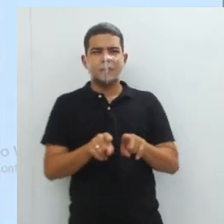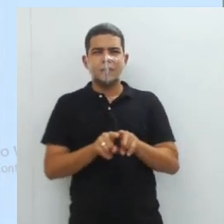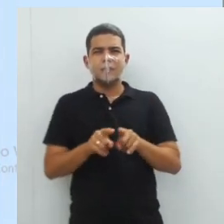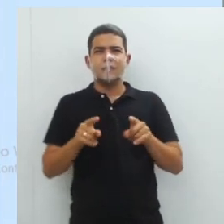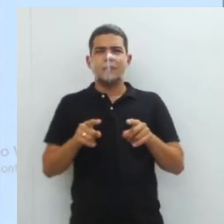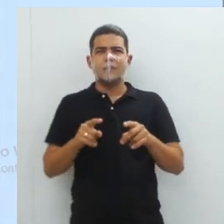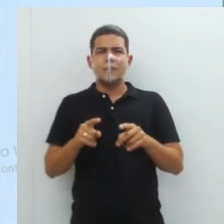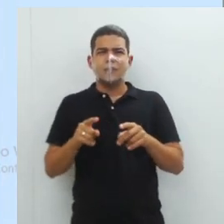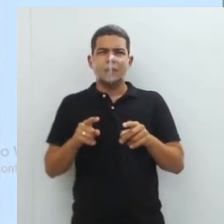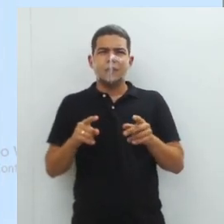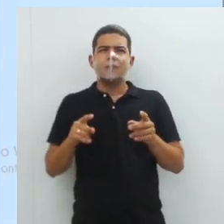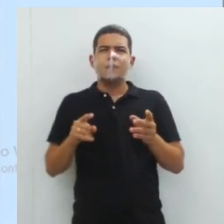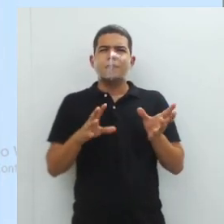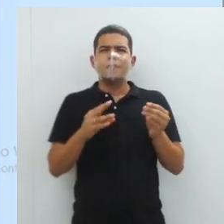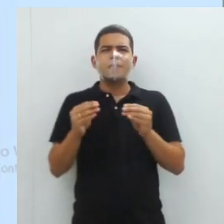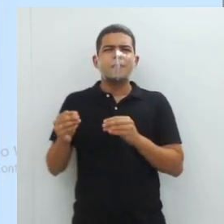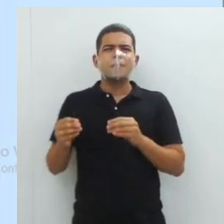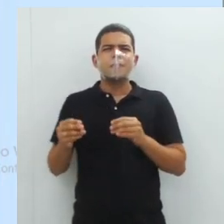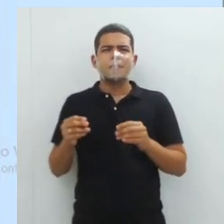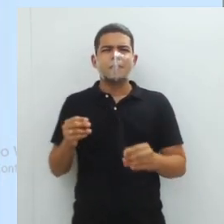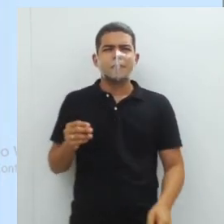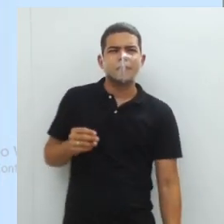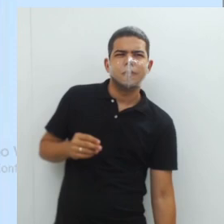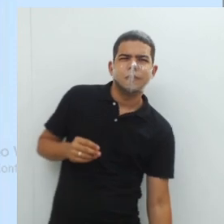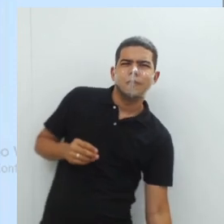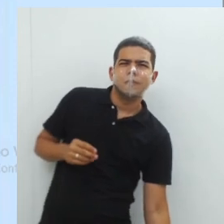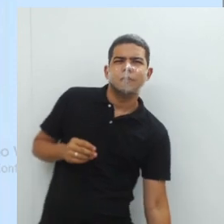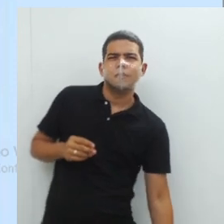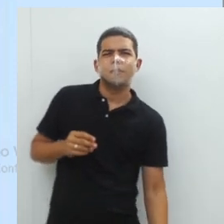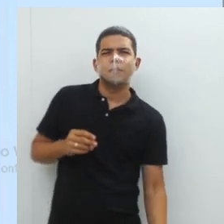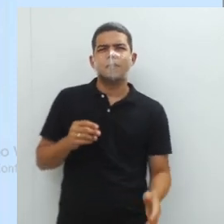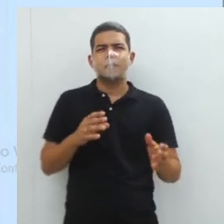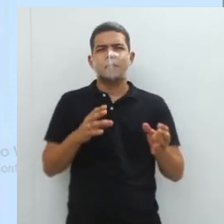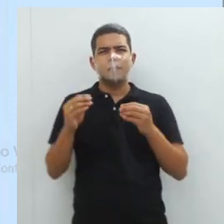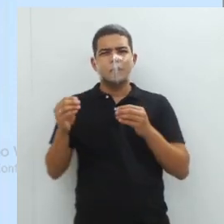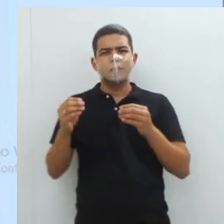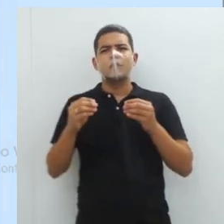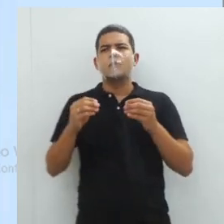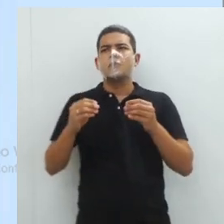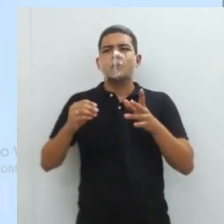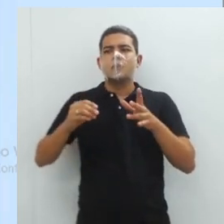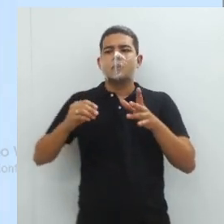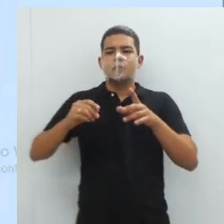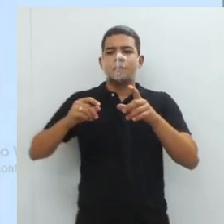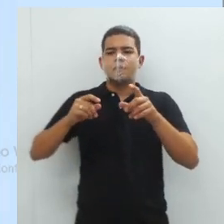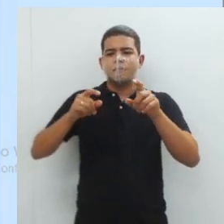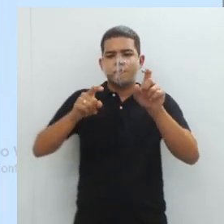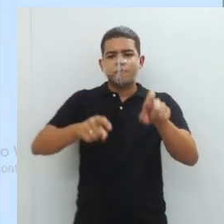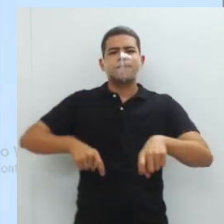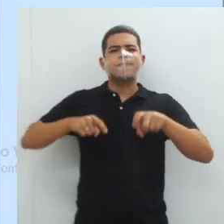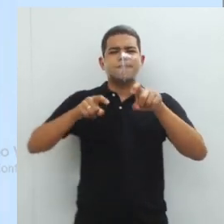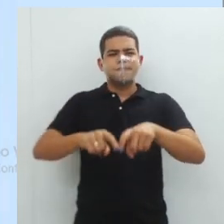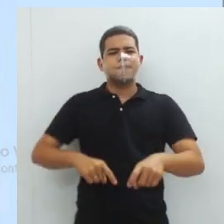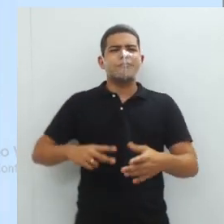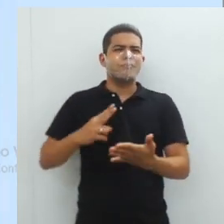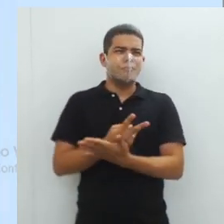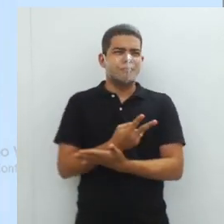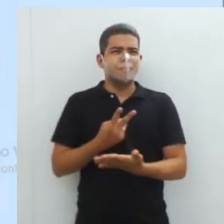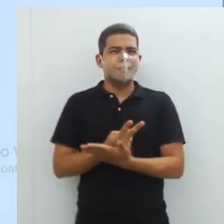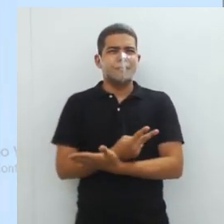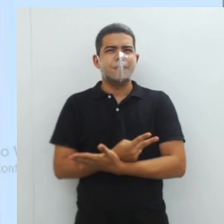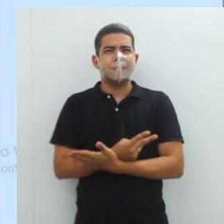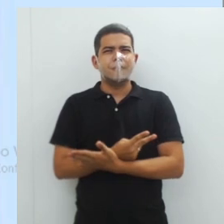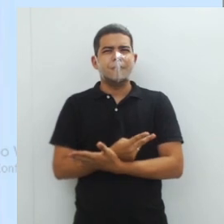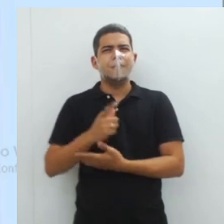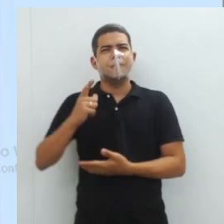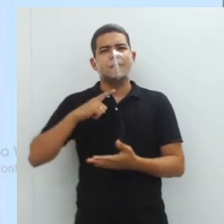agrícolas inadequadas, que é como monocultura. Carolina, como nossa região, a região caatinga é seca,